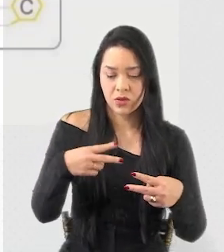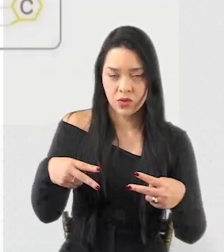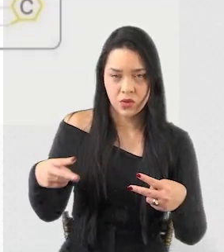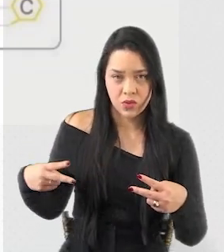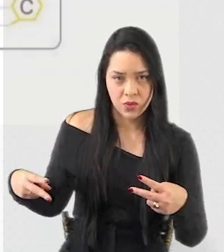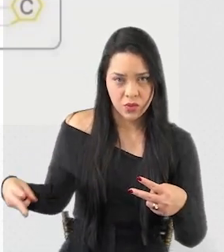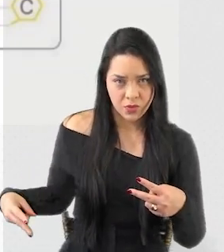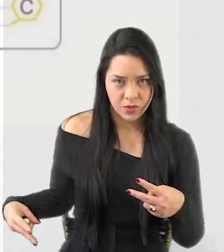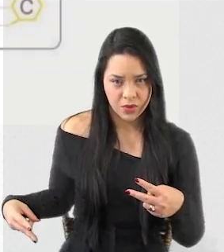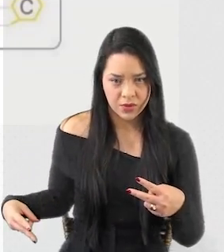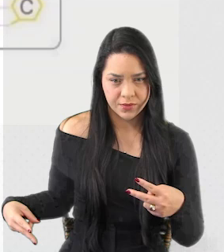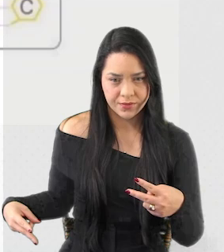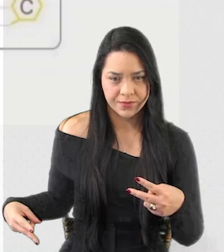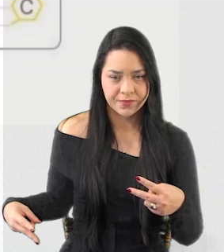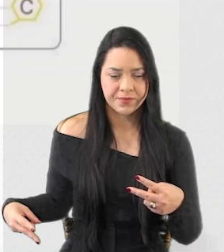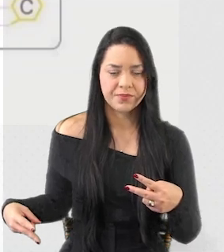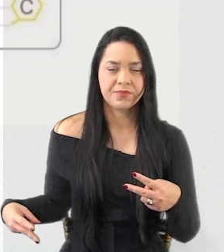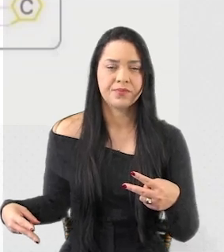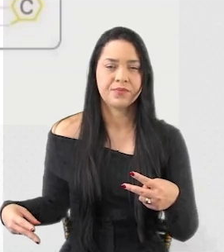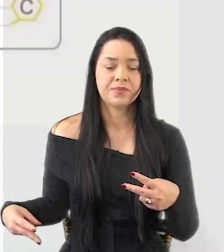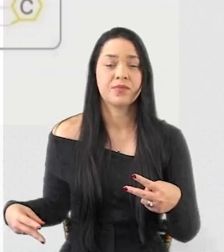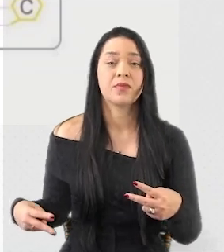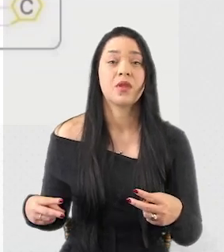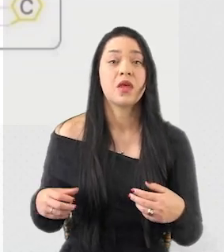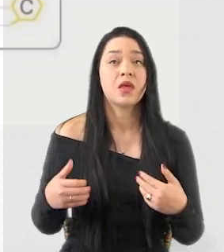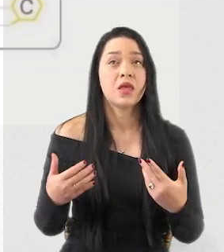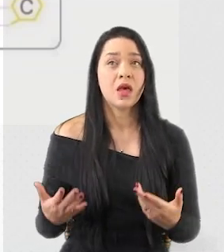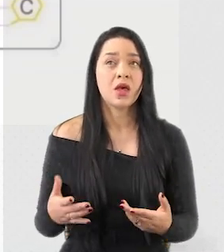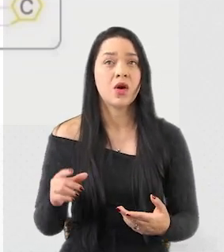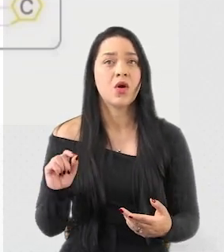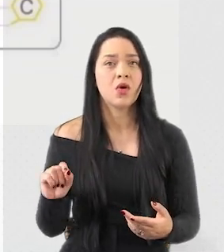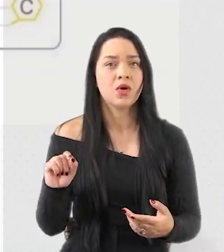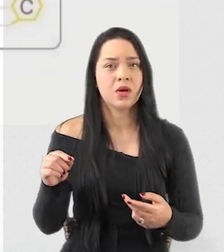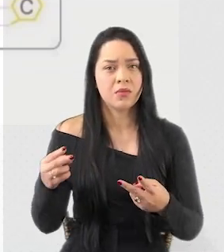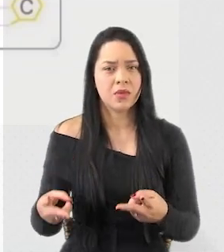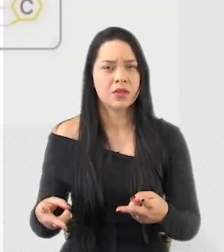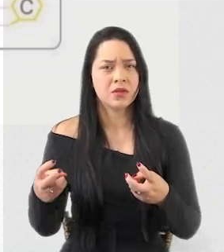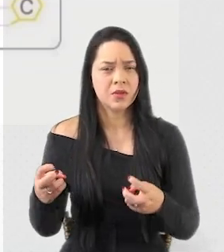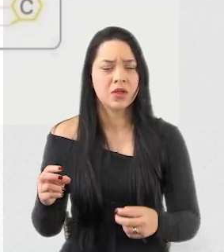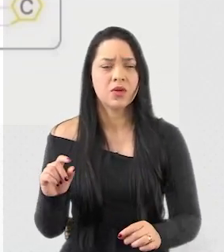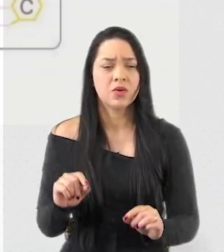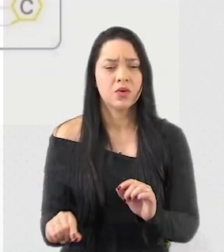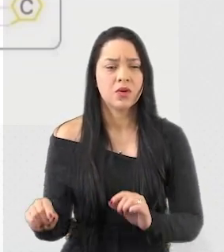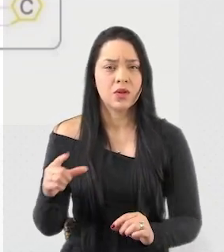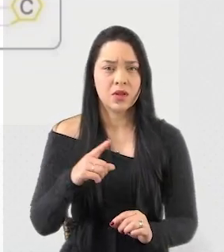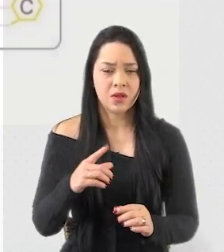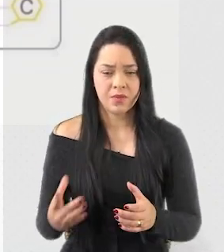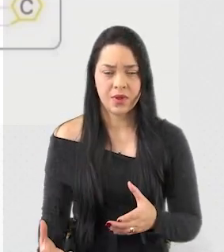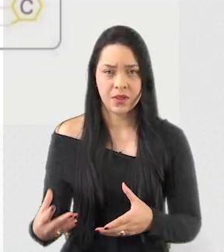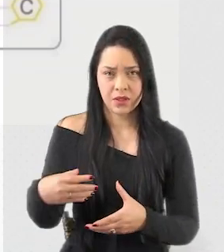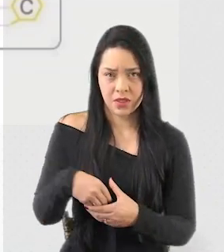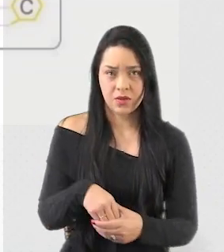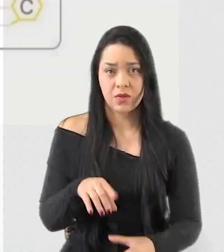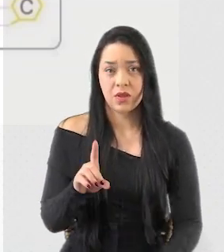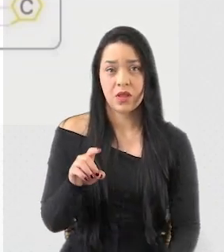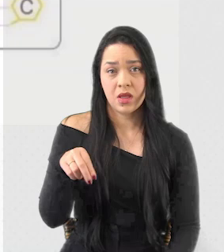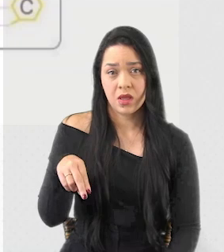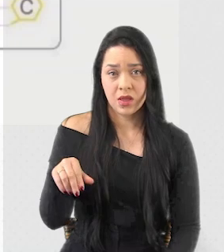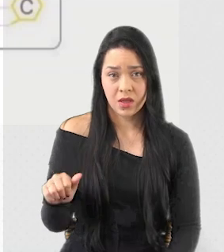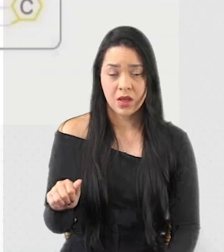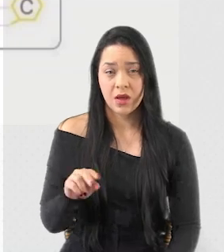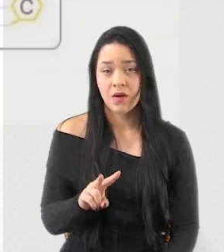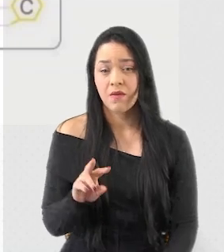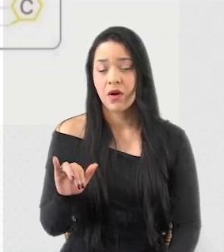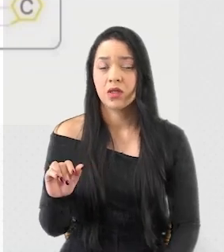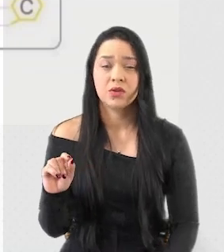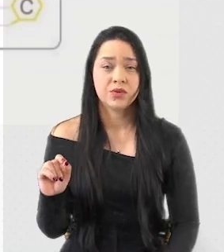em formato ali de hélice, tá? E aí, se a gente for olhando cada vez mais para dentro desse DNA, a gente vai